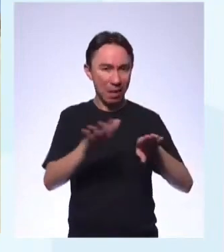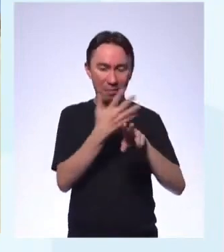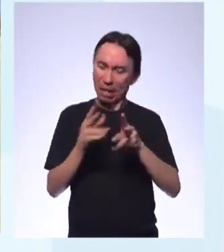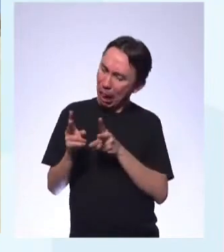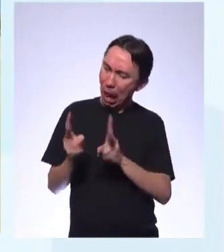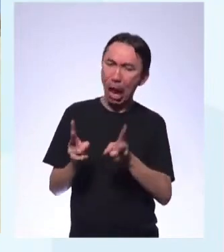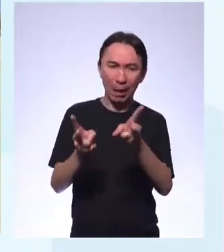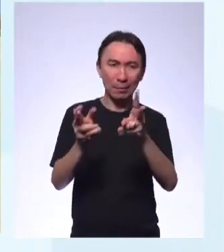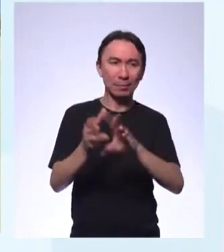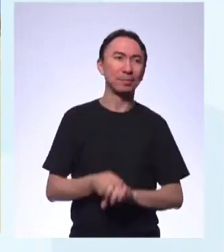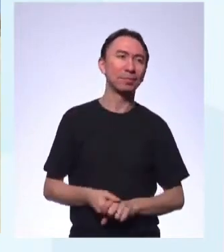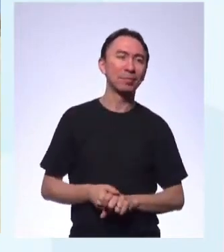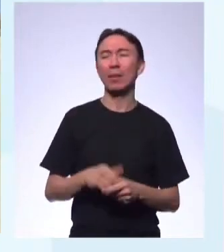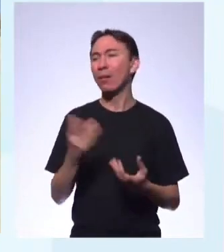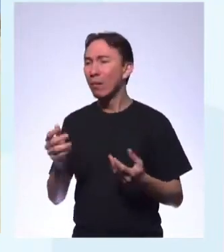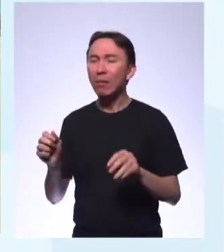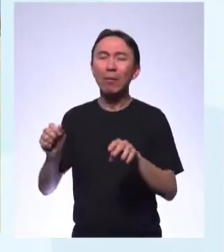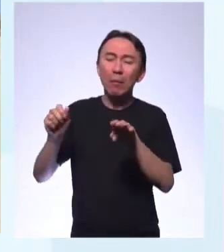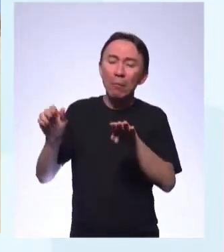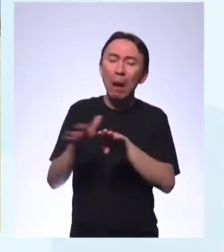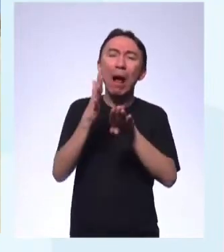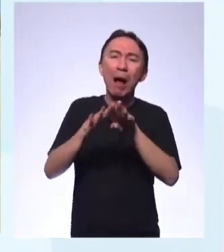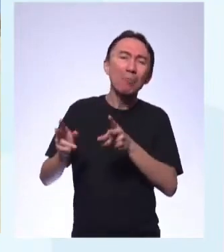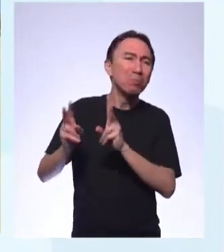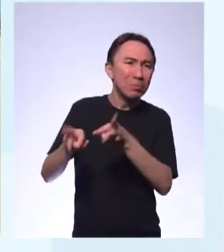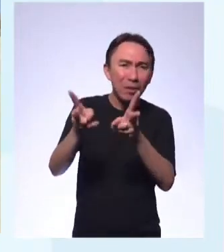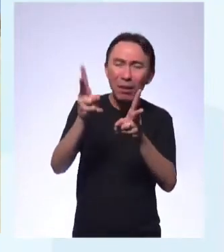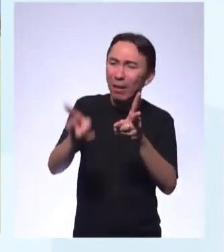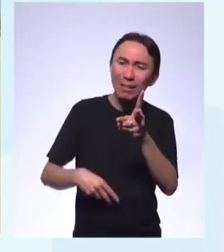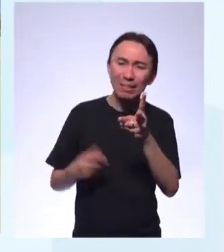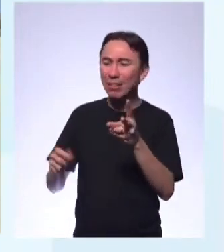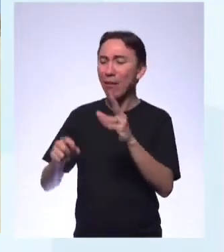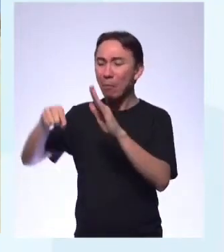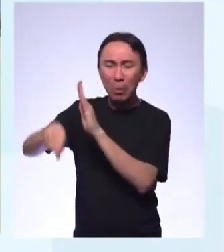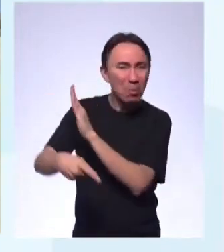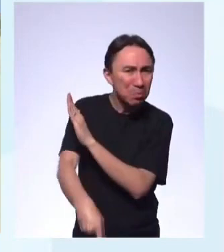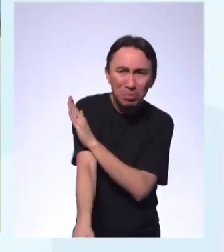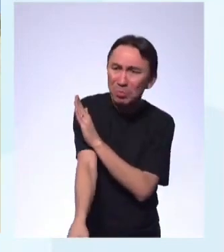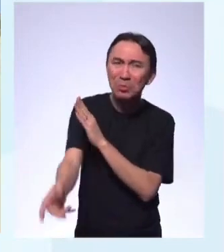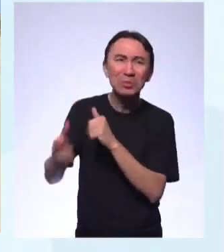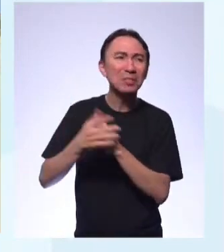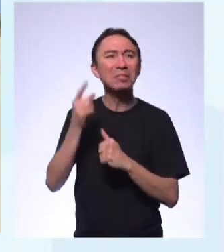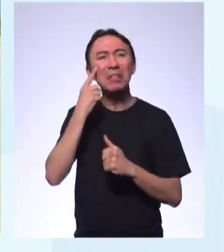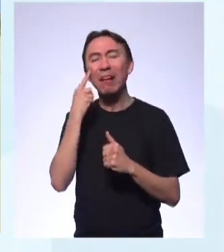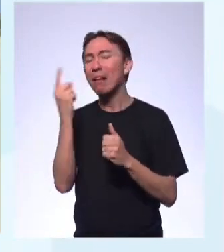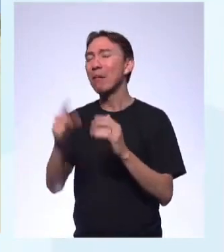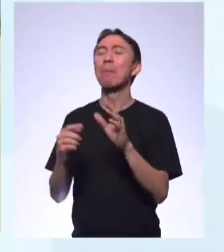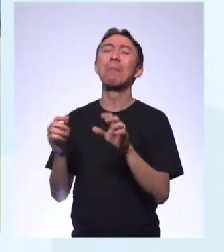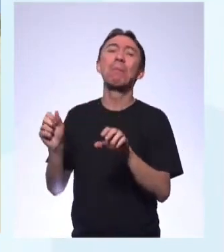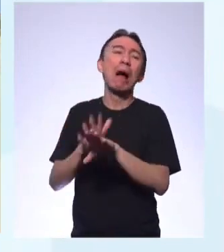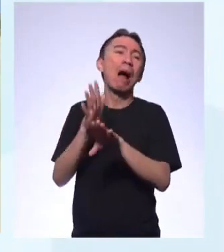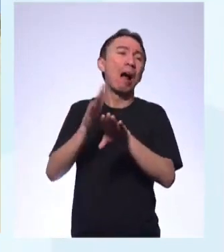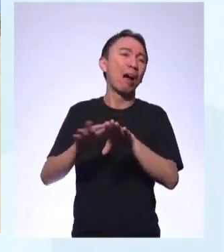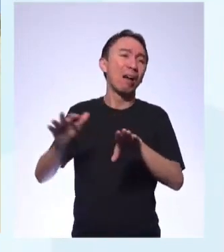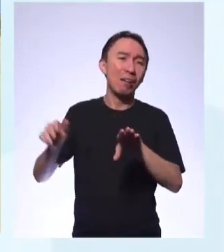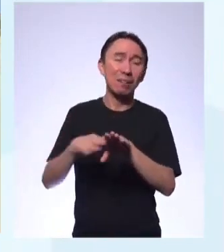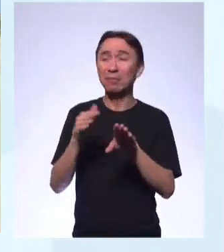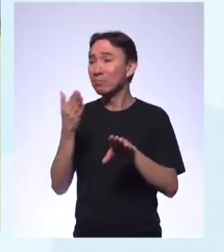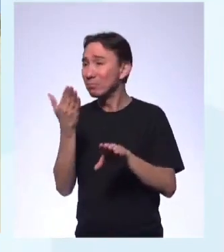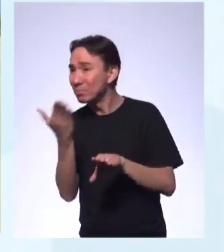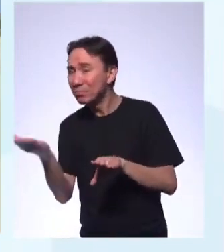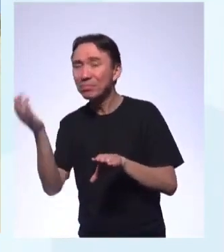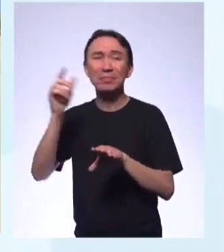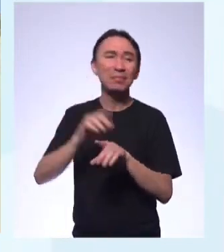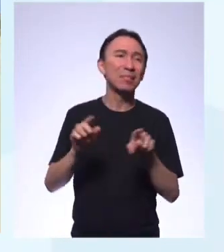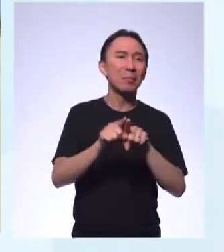Tavares. Ó mar eterno, sem fundo, sem fim. Ó mar de túrbidas vagas, ó mar. De ti e das